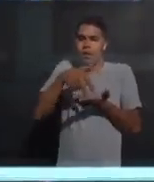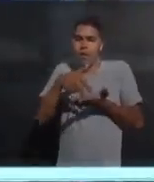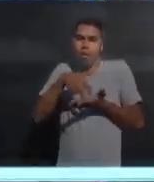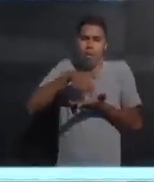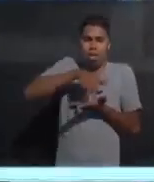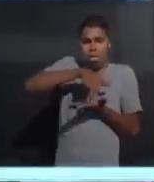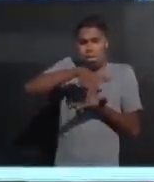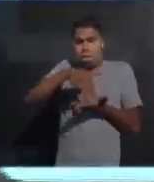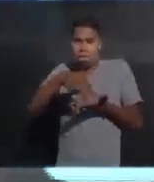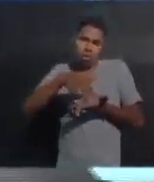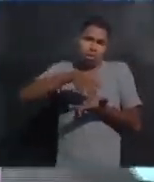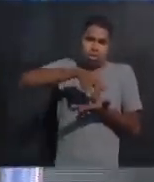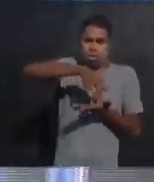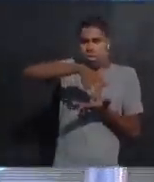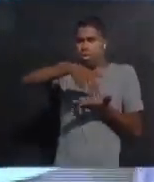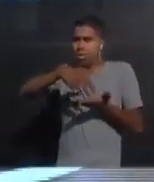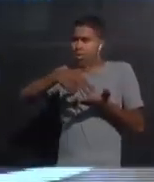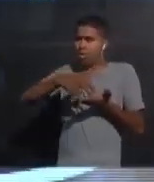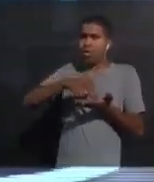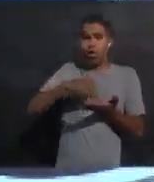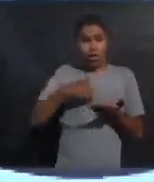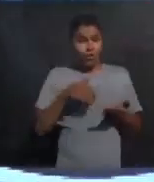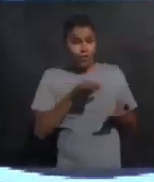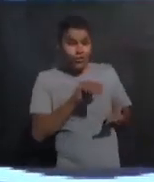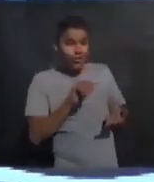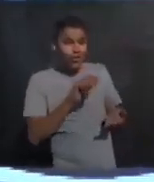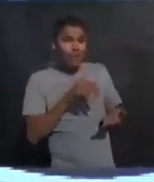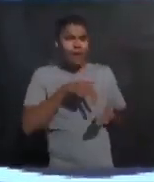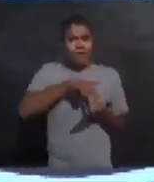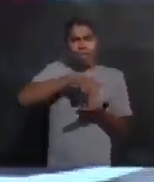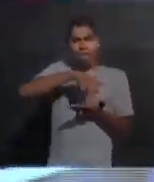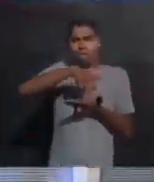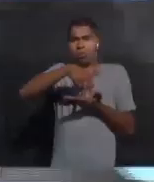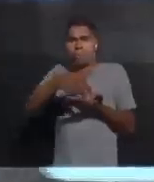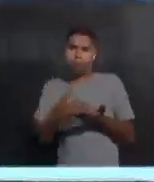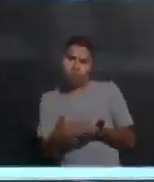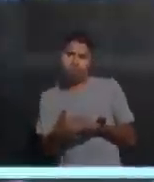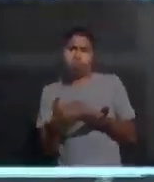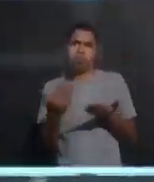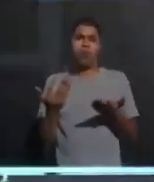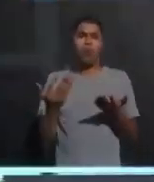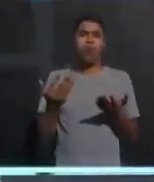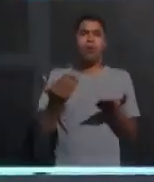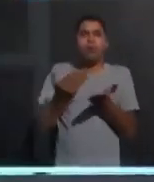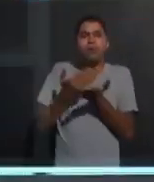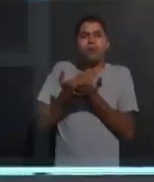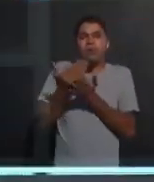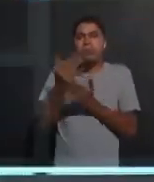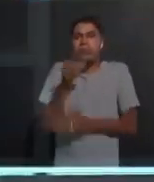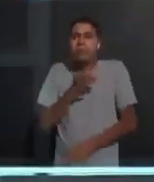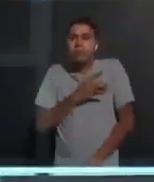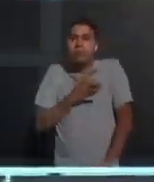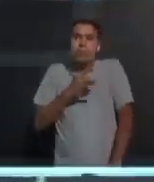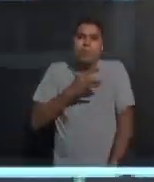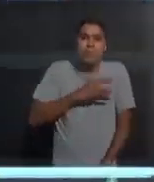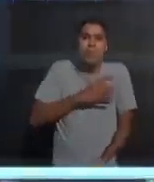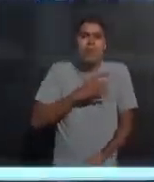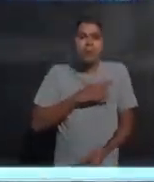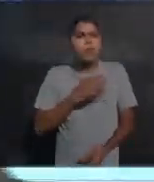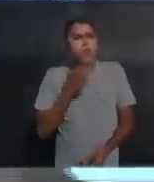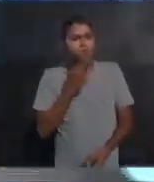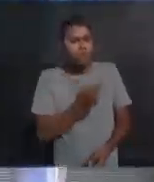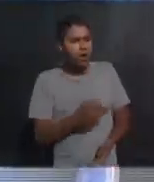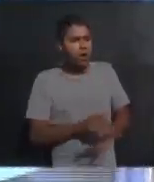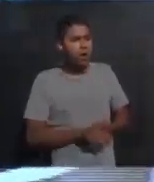sem cambaleando ea chamava eles caíam e aí no início estava com medinho mas eu falava